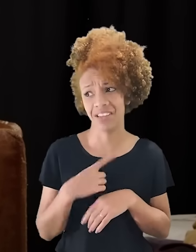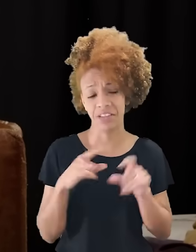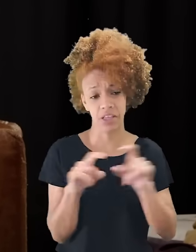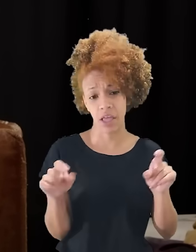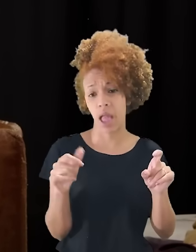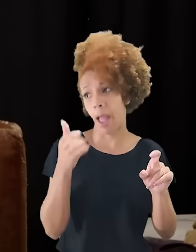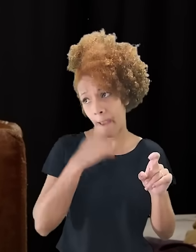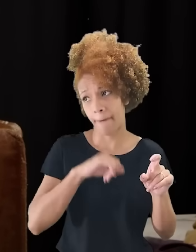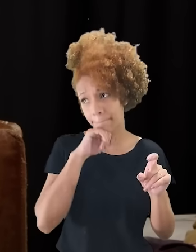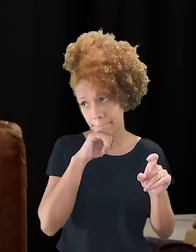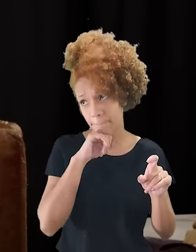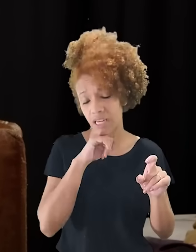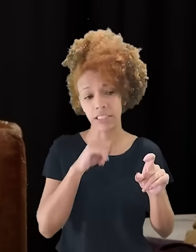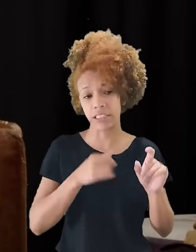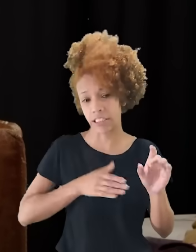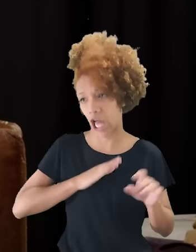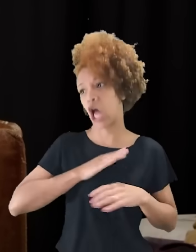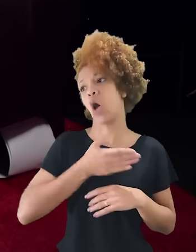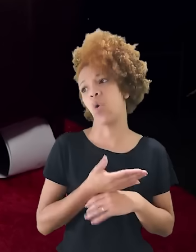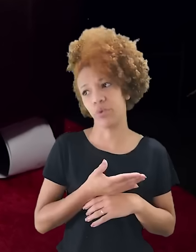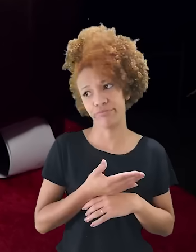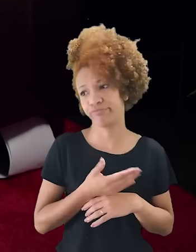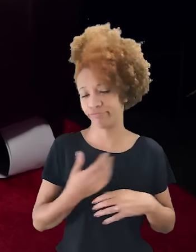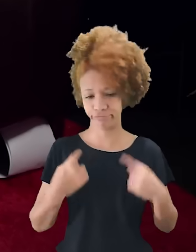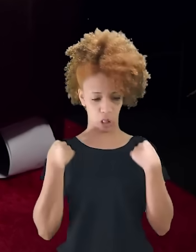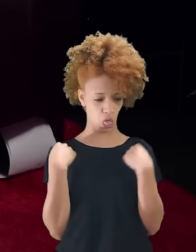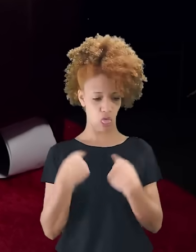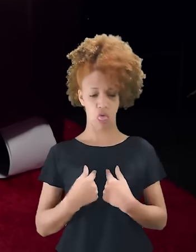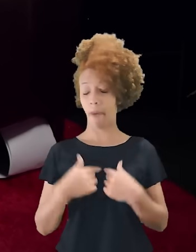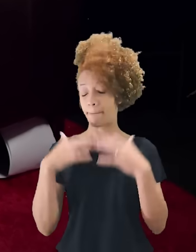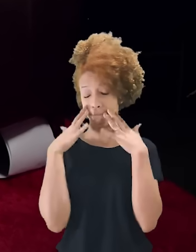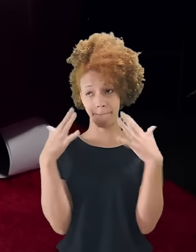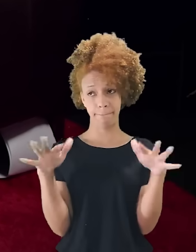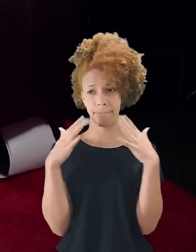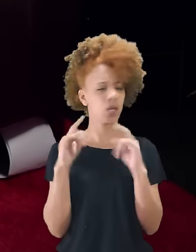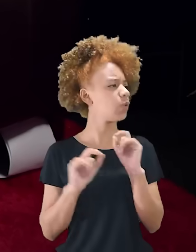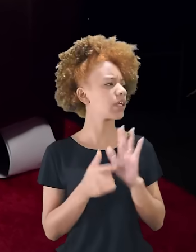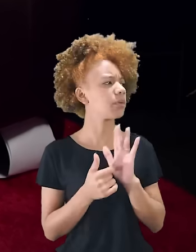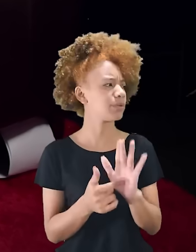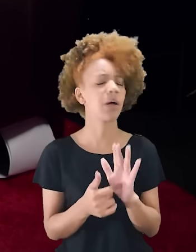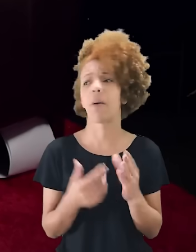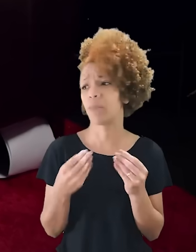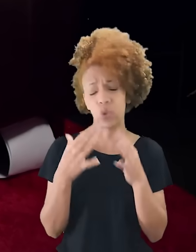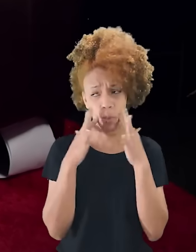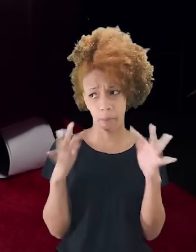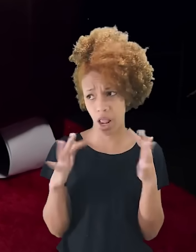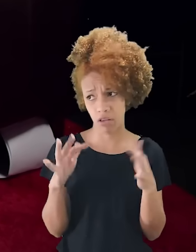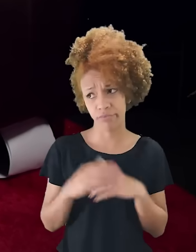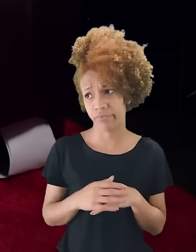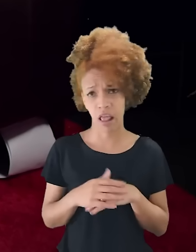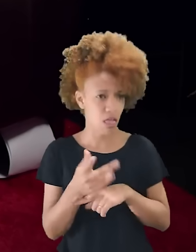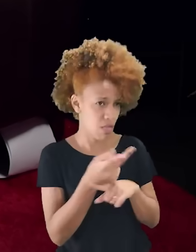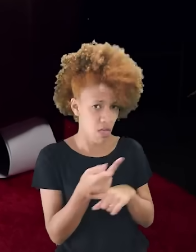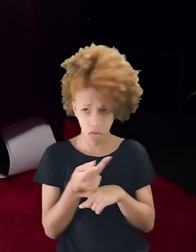até tem a legenda a mãe tá H roteando né quando tá de quando a pessoa tá de decotão tá com decotão brilho que que ela quer dizer com decotão bastante brilho